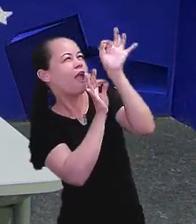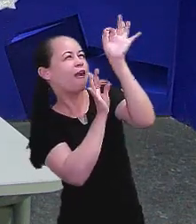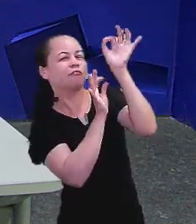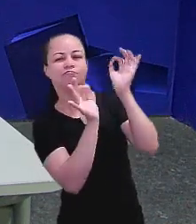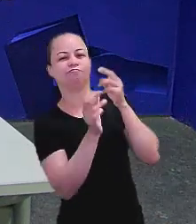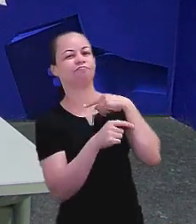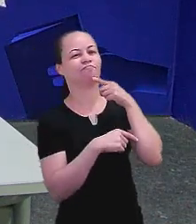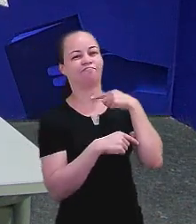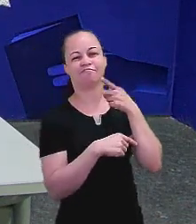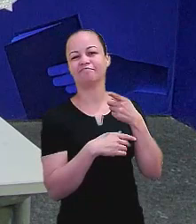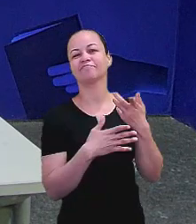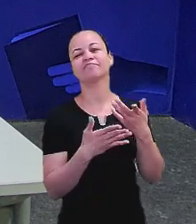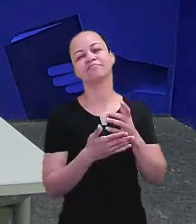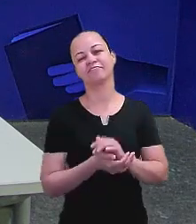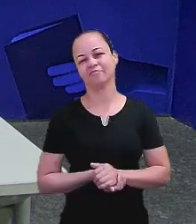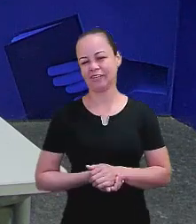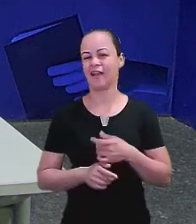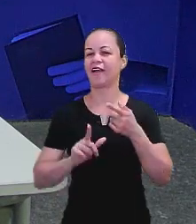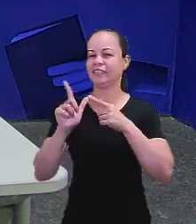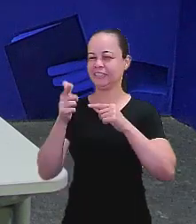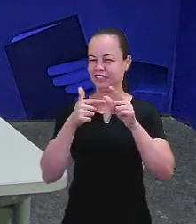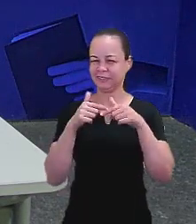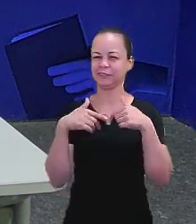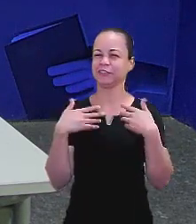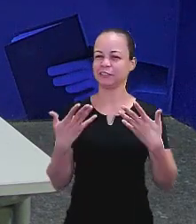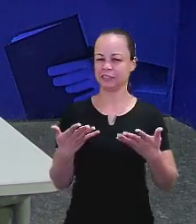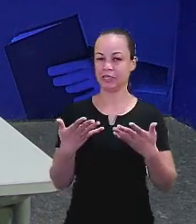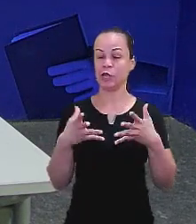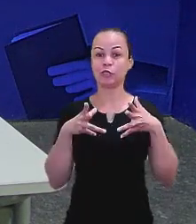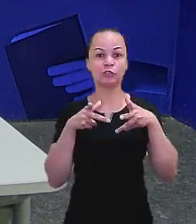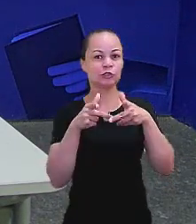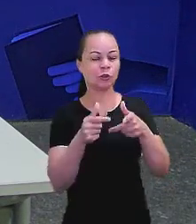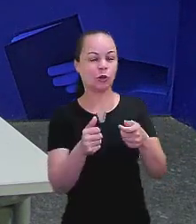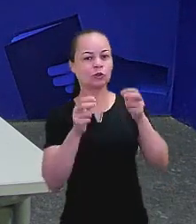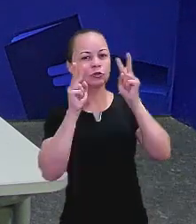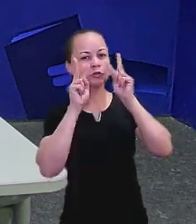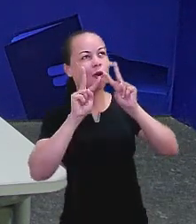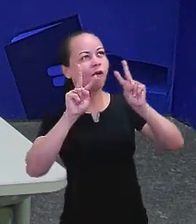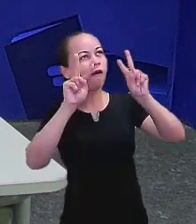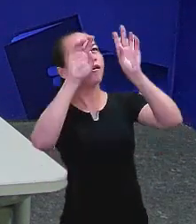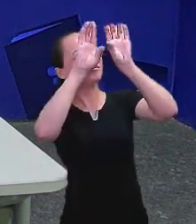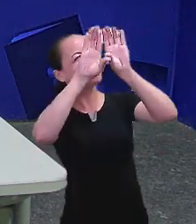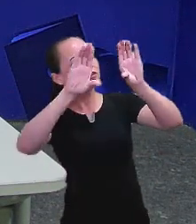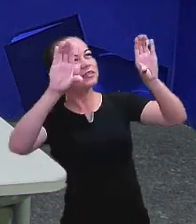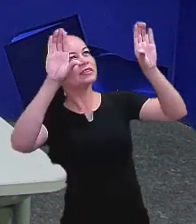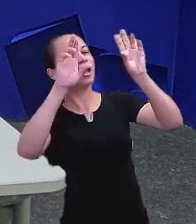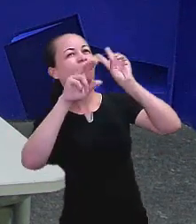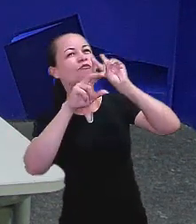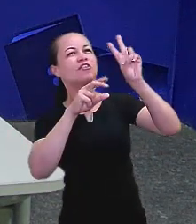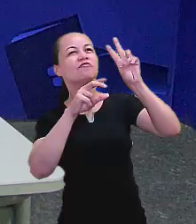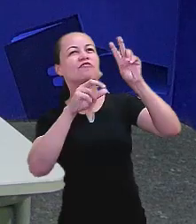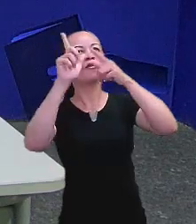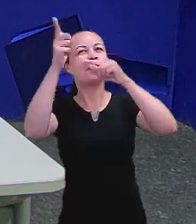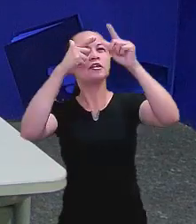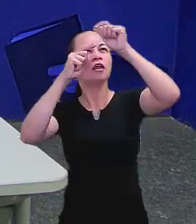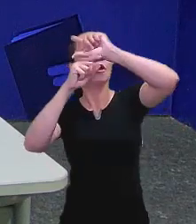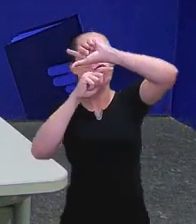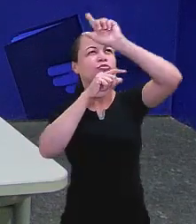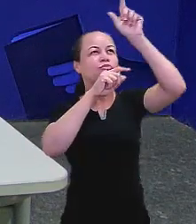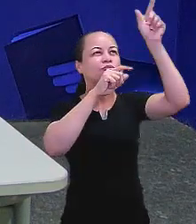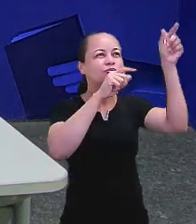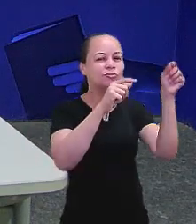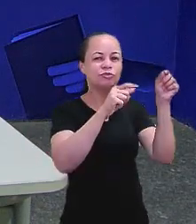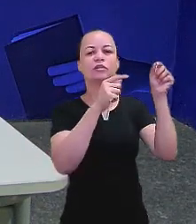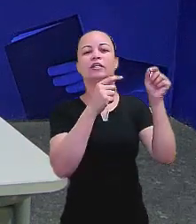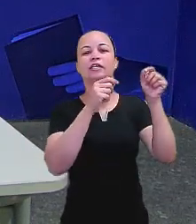Ai, essas estrelas, hein? Todos olharam para o céu e viram mais uma estrela voando,